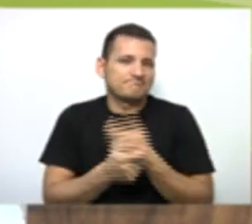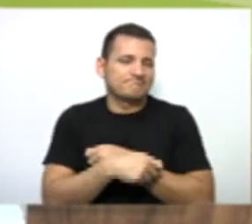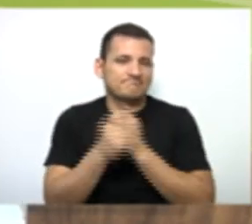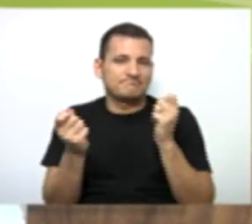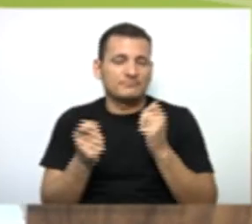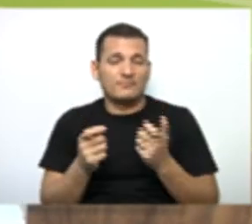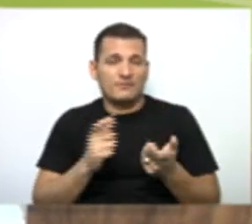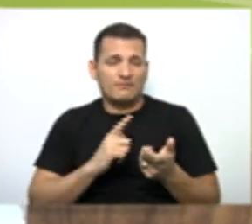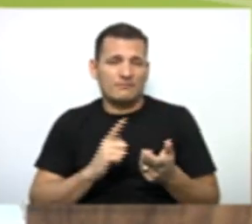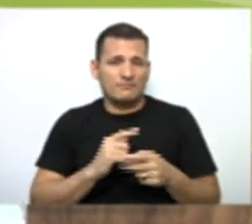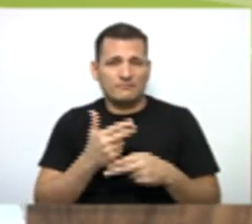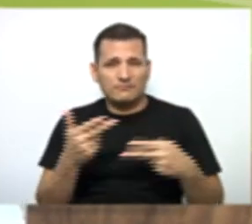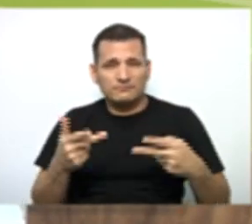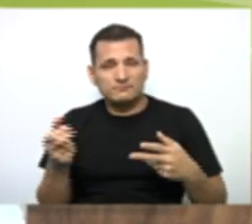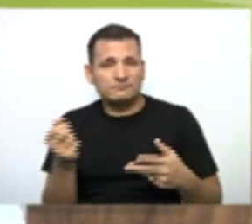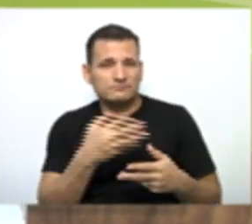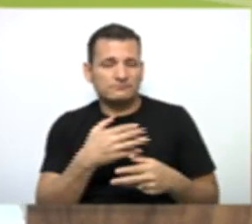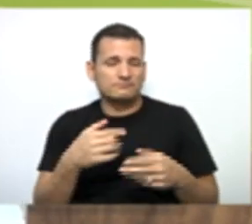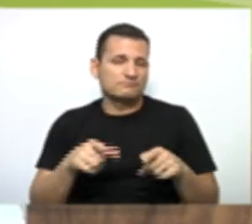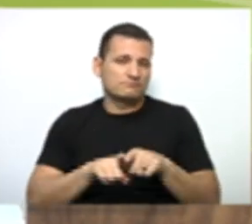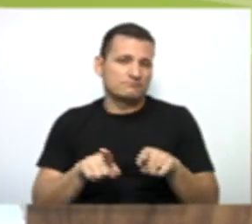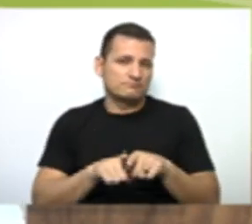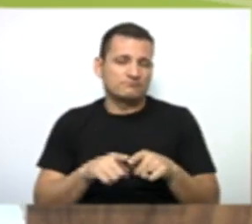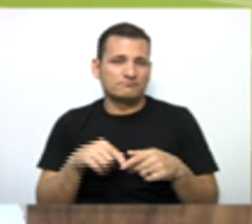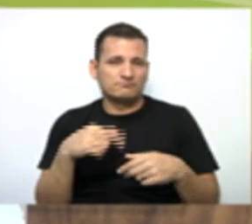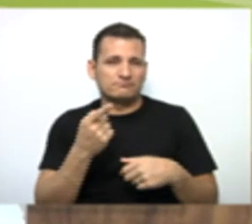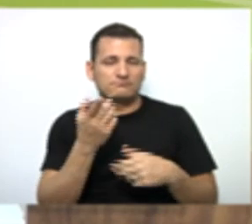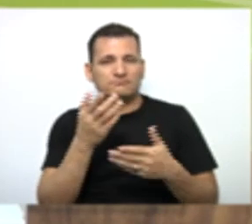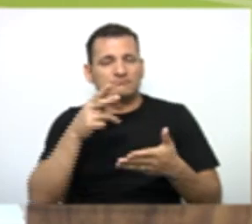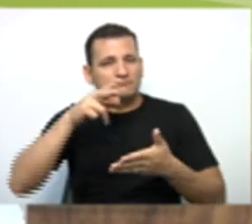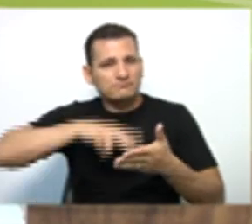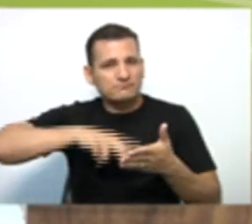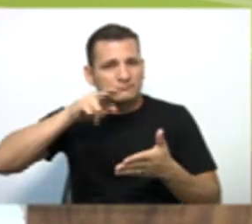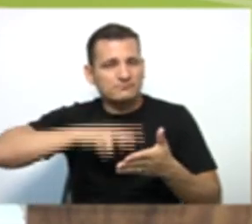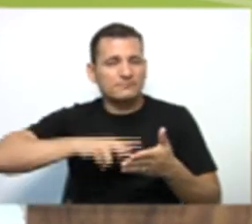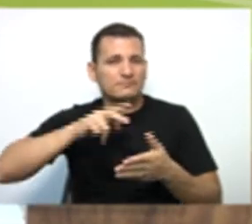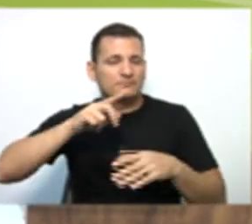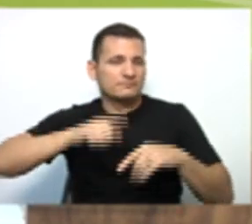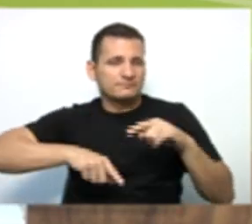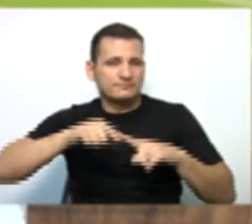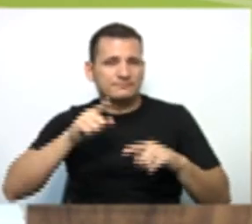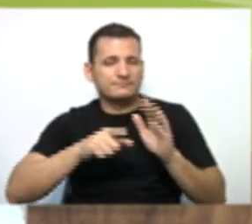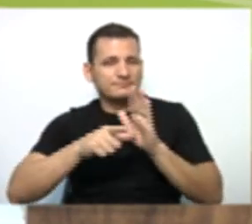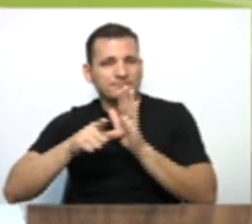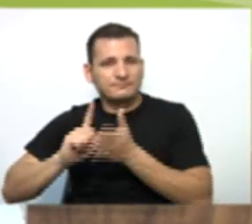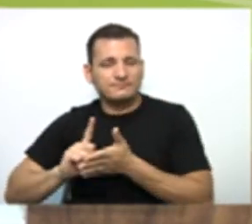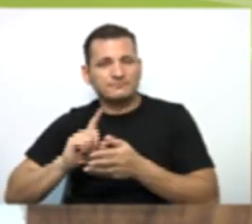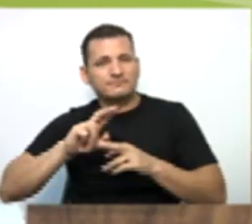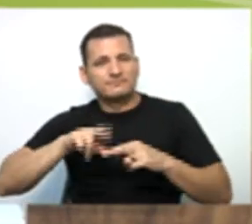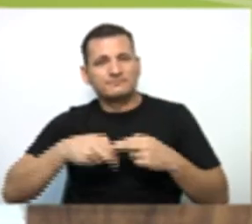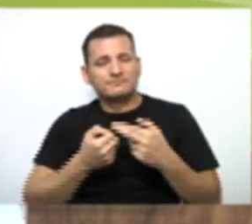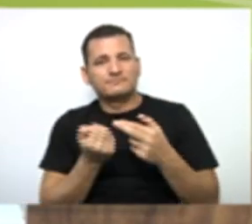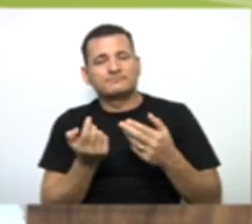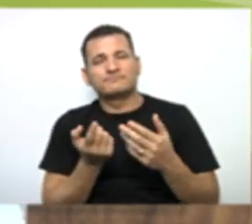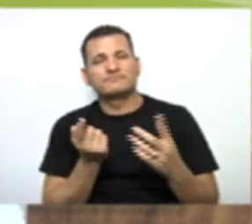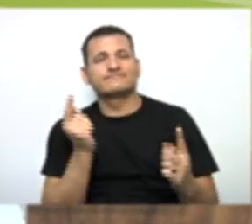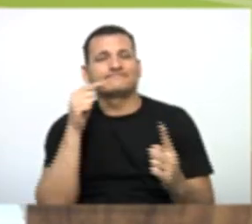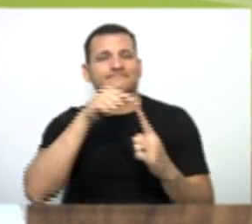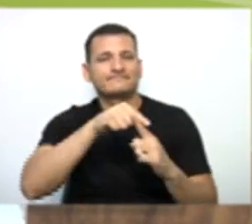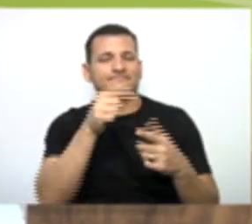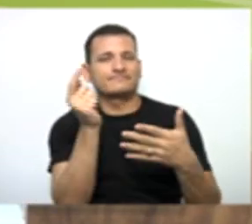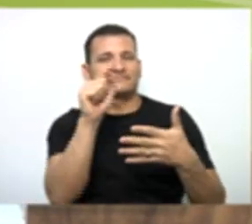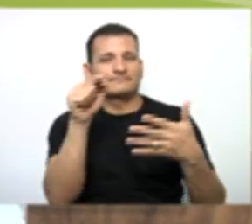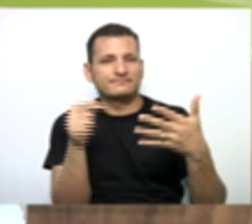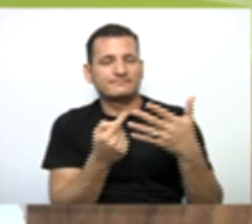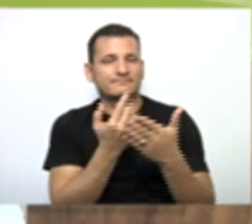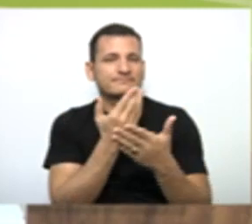muita novidade em uma aula. Então, assim, leia o material antes. É por isso que a gente coloca as indicações de leitura. No caso, é